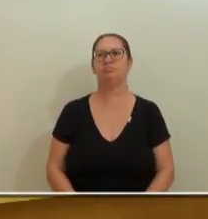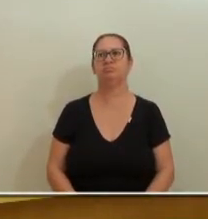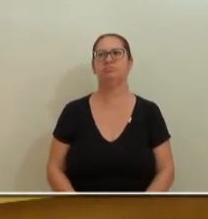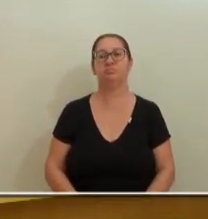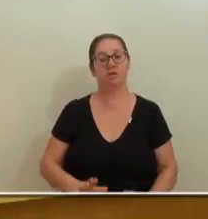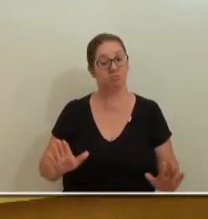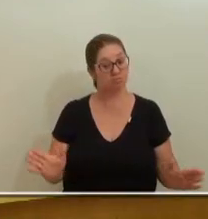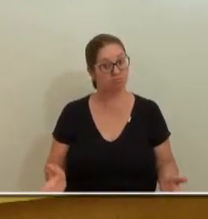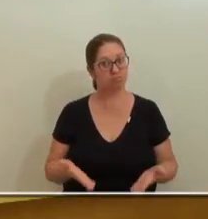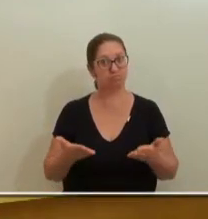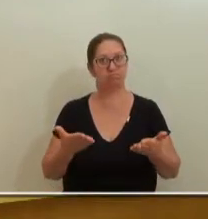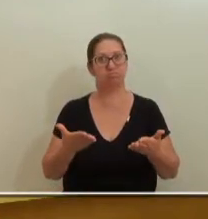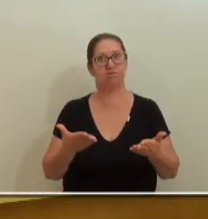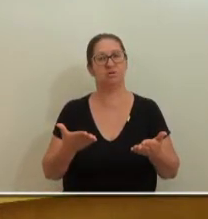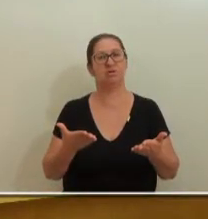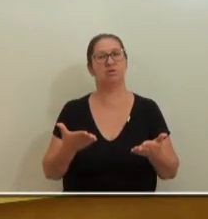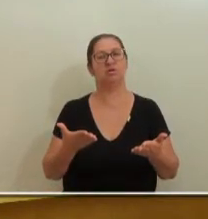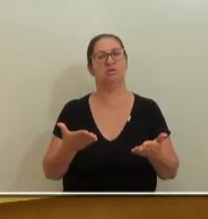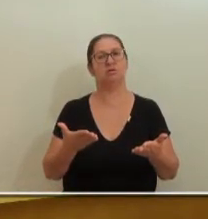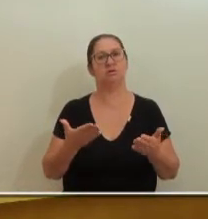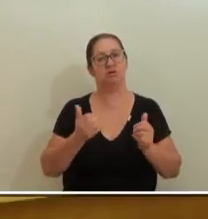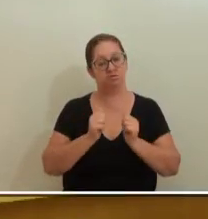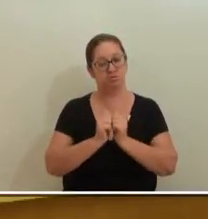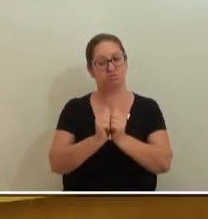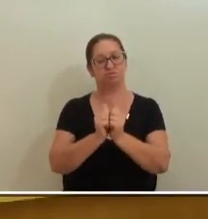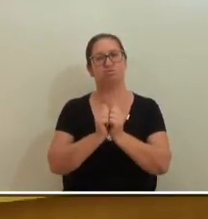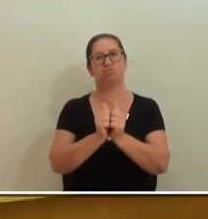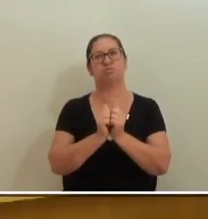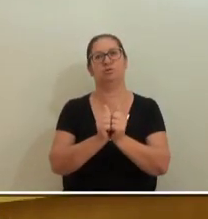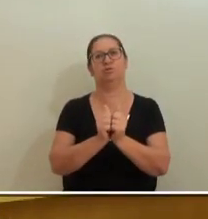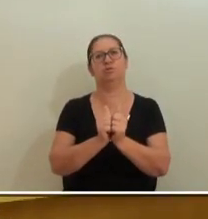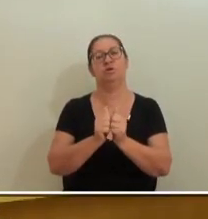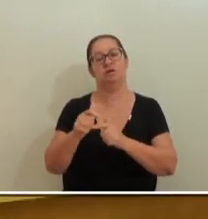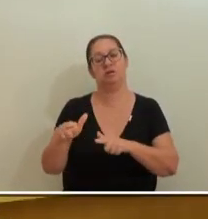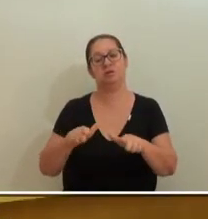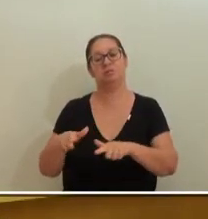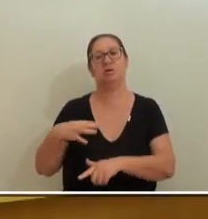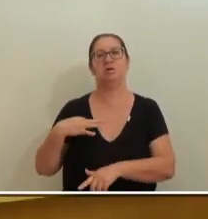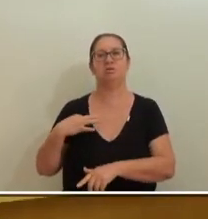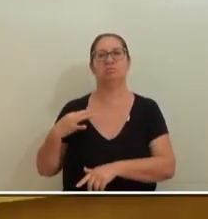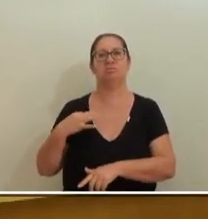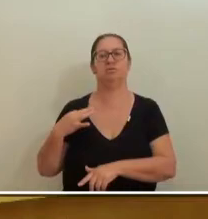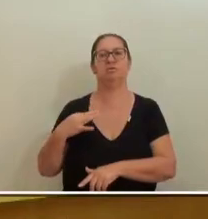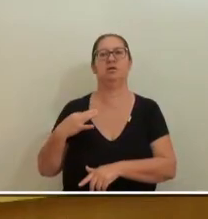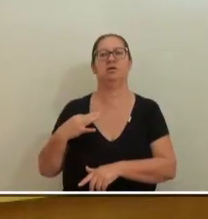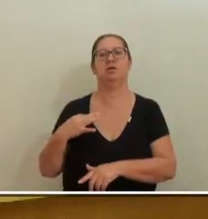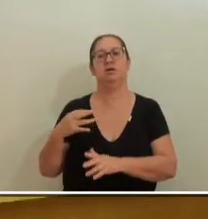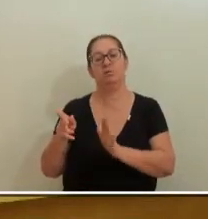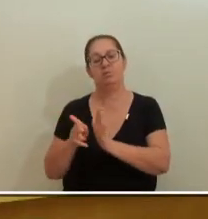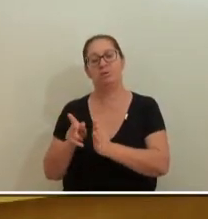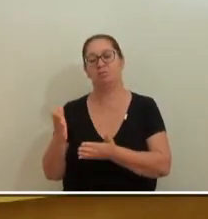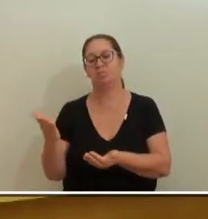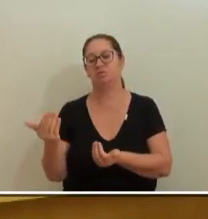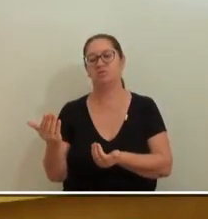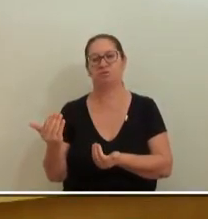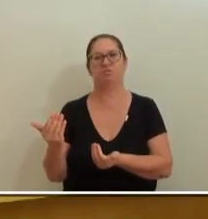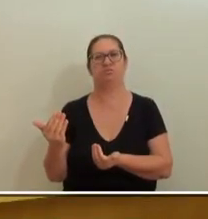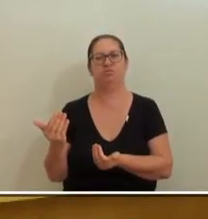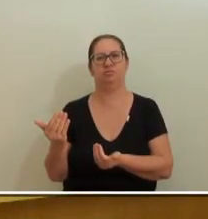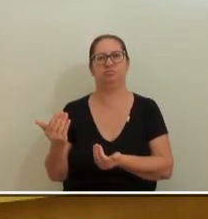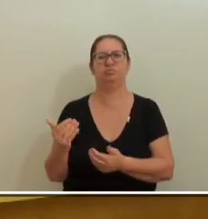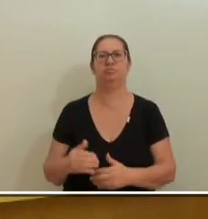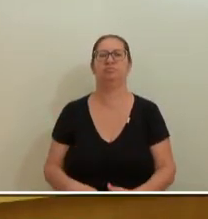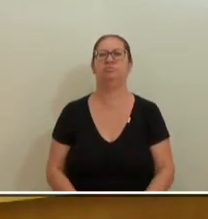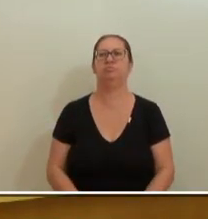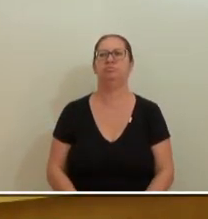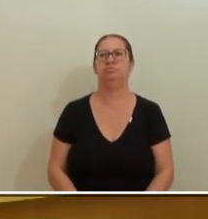motivação em levar seu voluntariado a todos os nossos jovens e ao máximo de jovens que é possível,